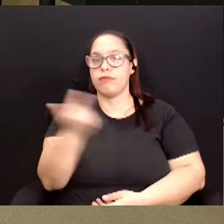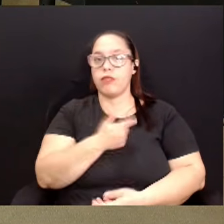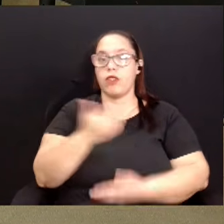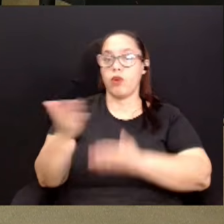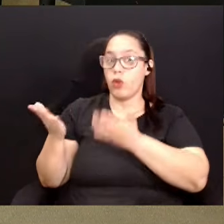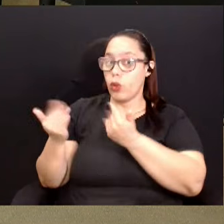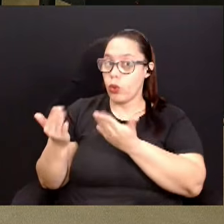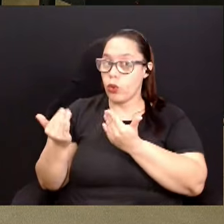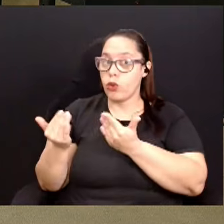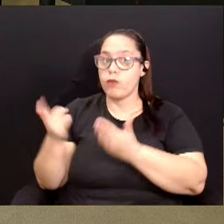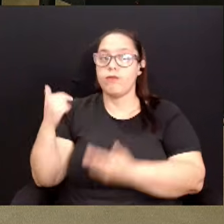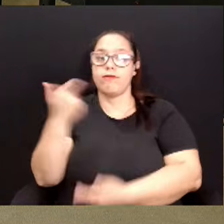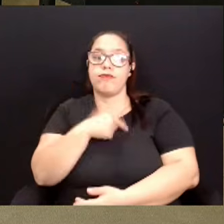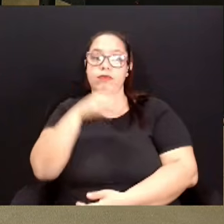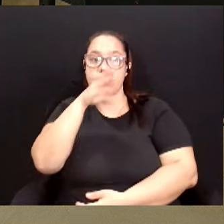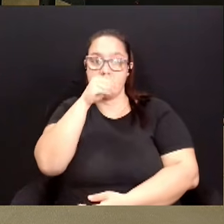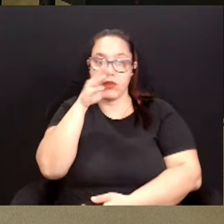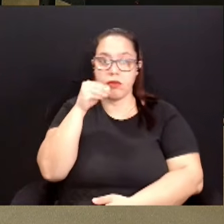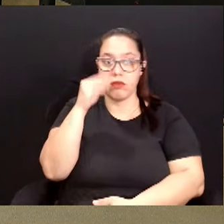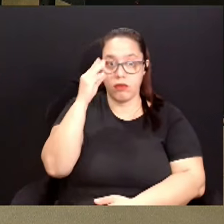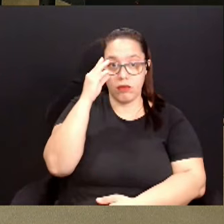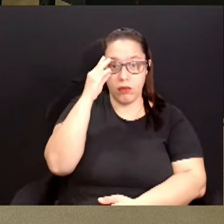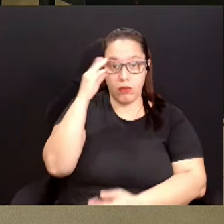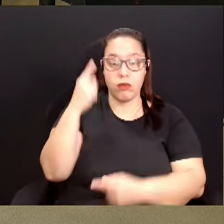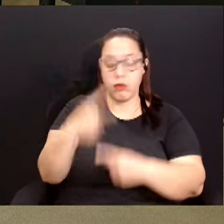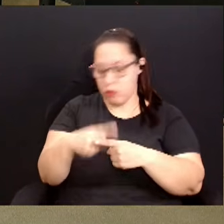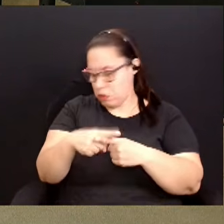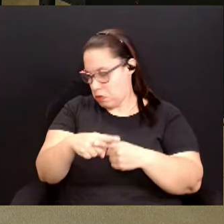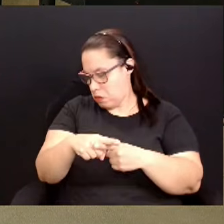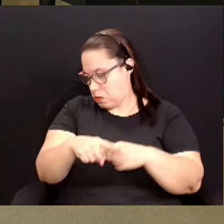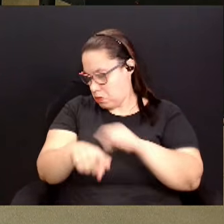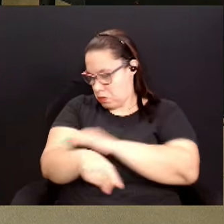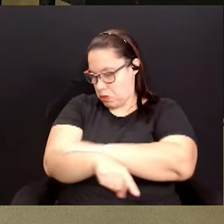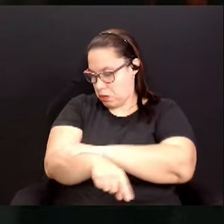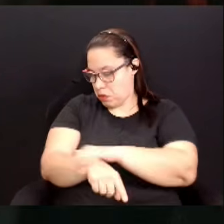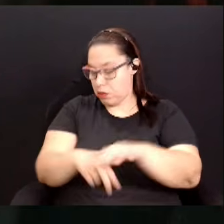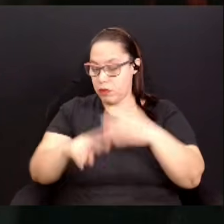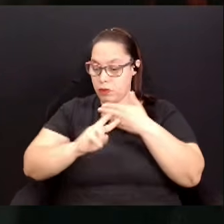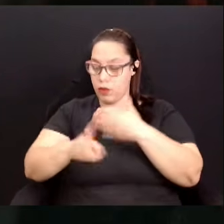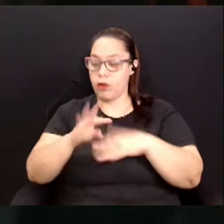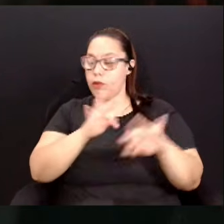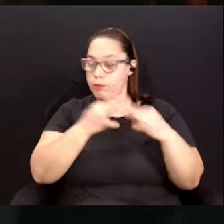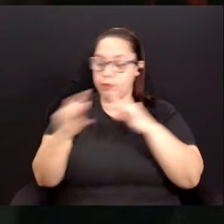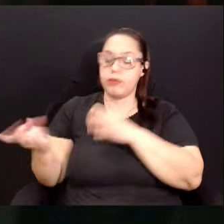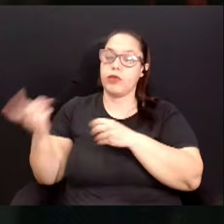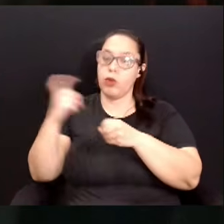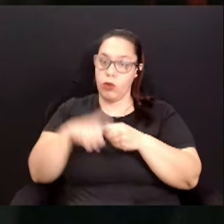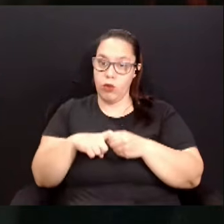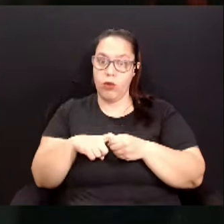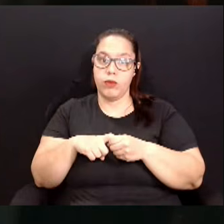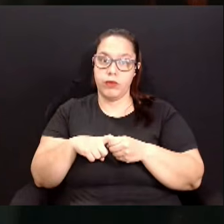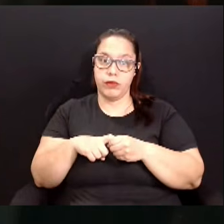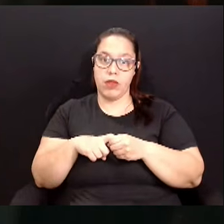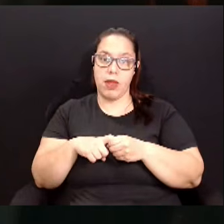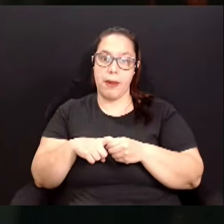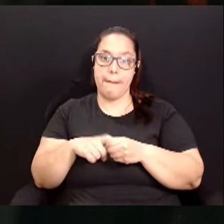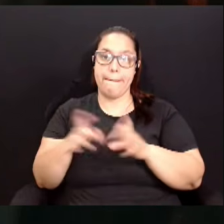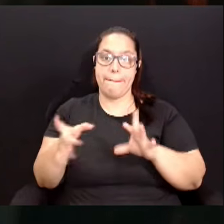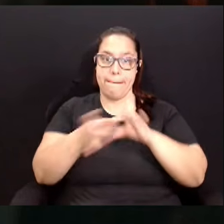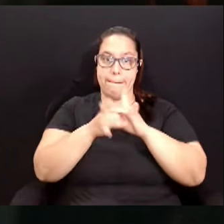nossos adolescentes, por conta desse impacto da tecnologia. E aí colocando a tecnologia aliada ao nosso